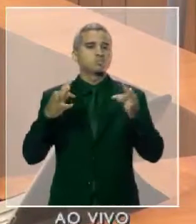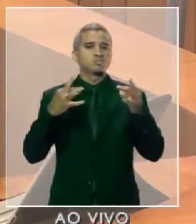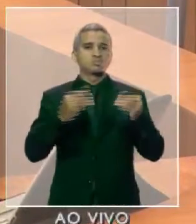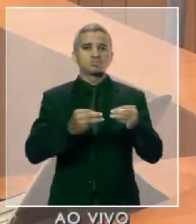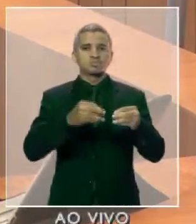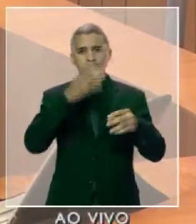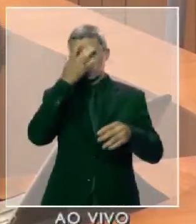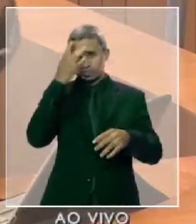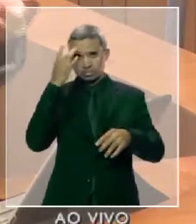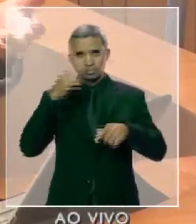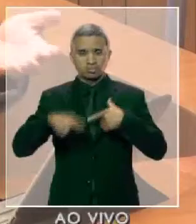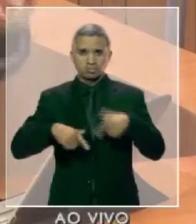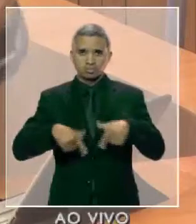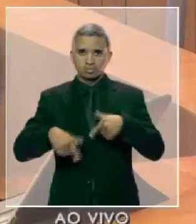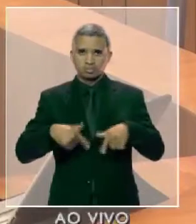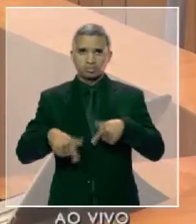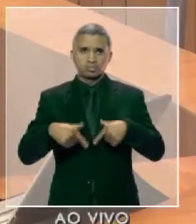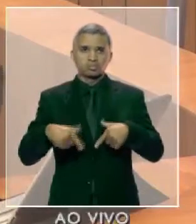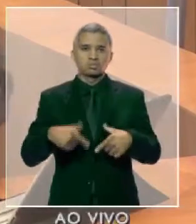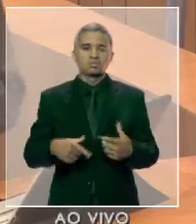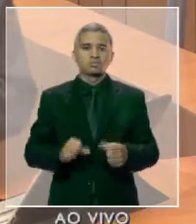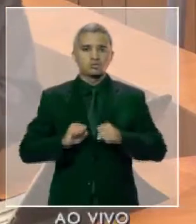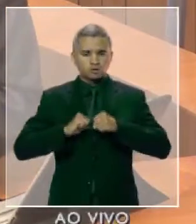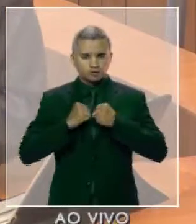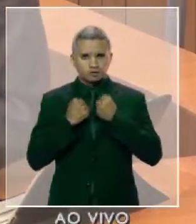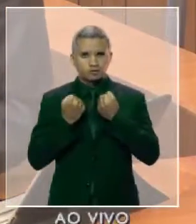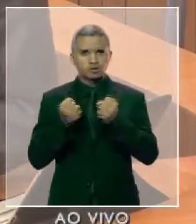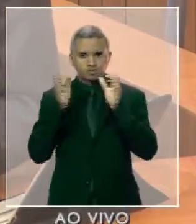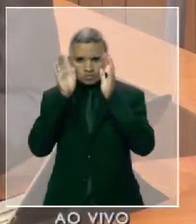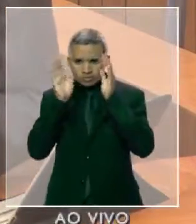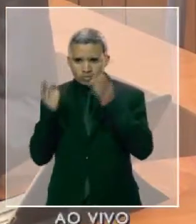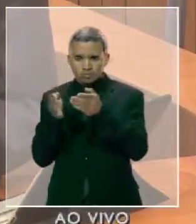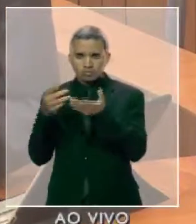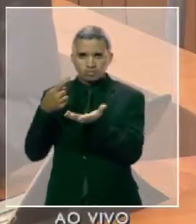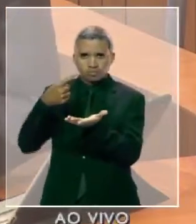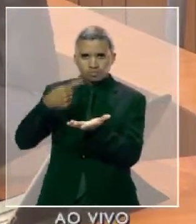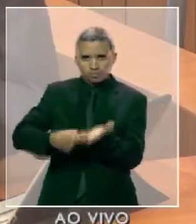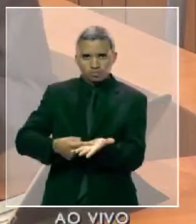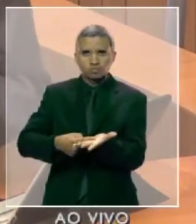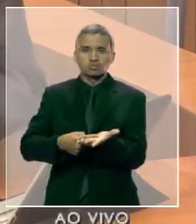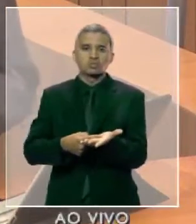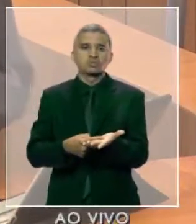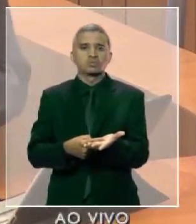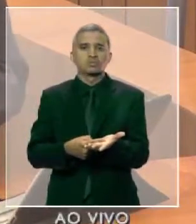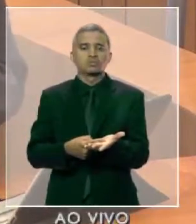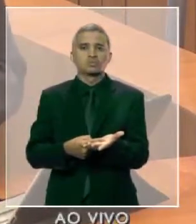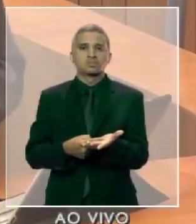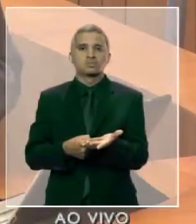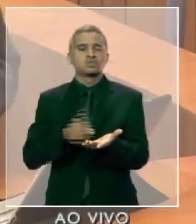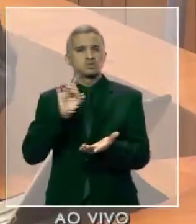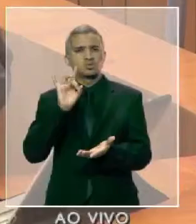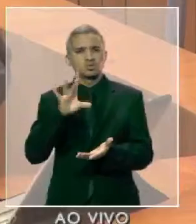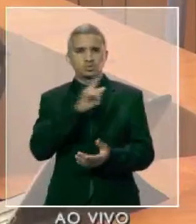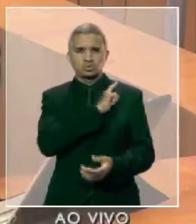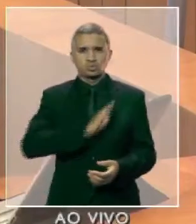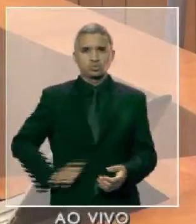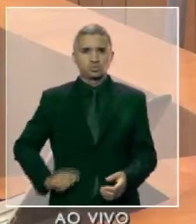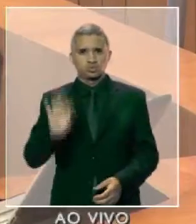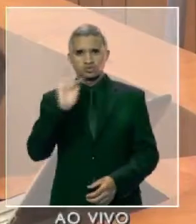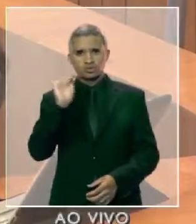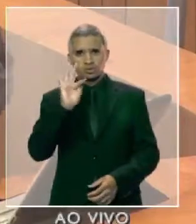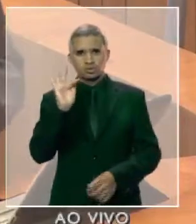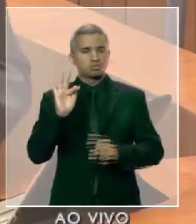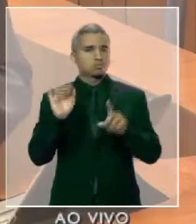uma gestão, voltando os seus esforços, de fato, ao compromisso com, não só com o governo federal, mas, acima de tudo, com os